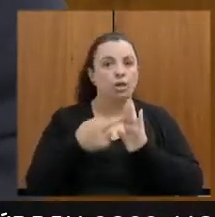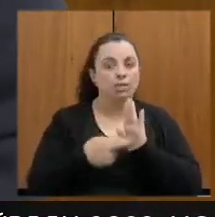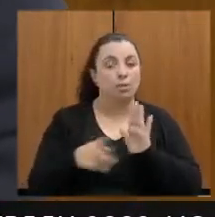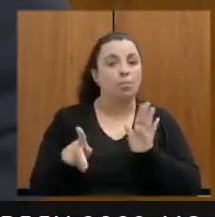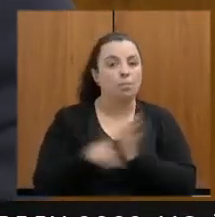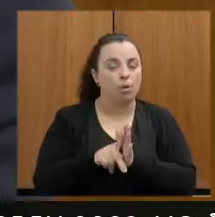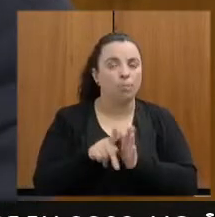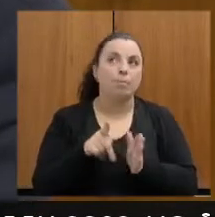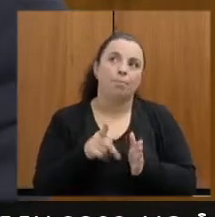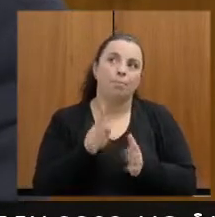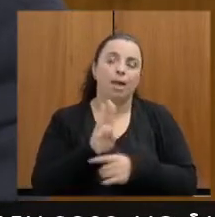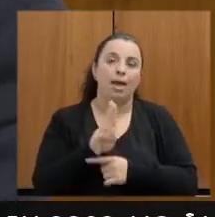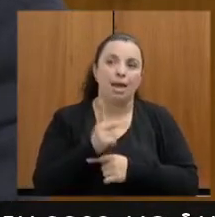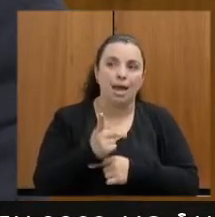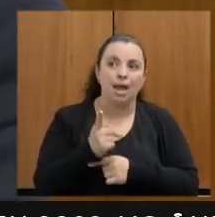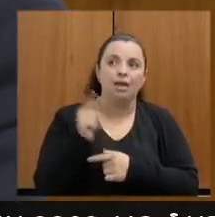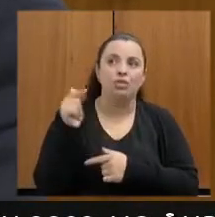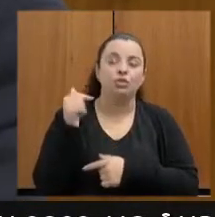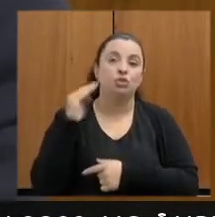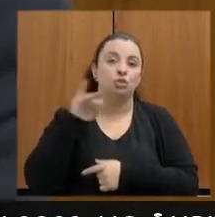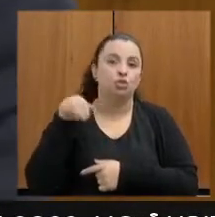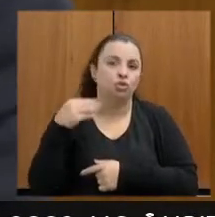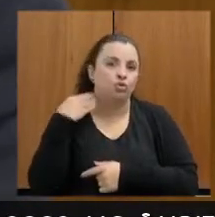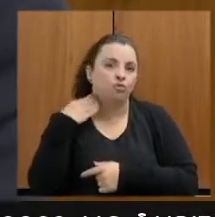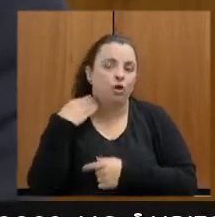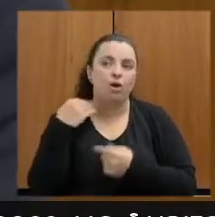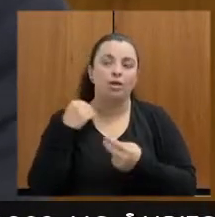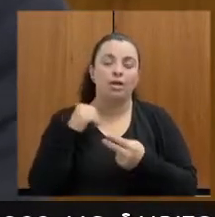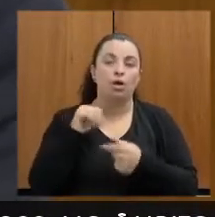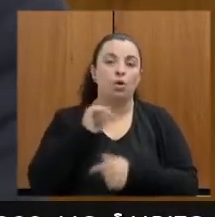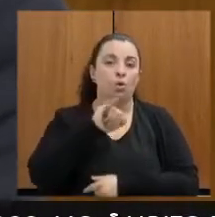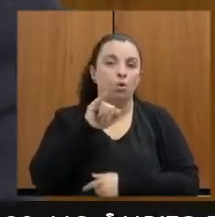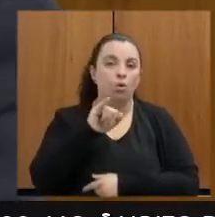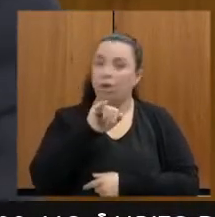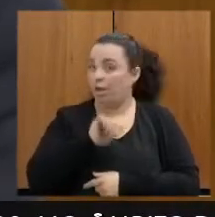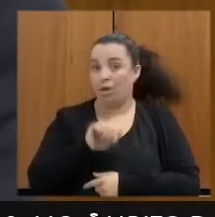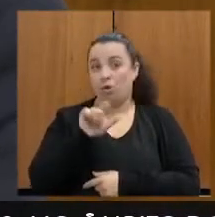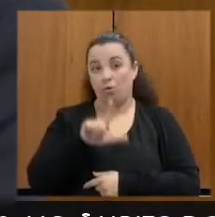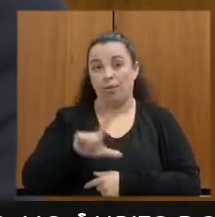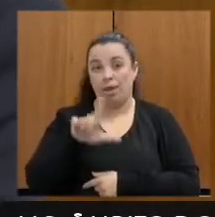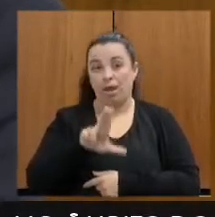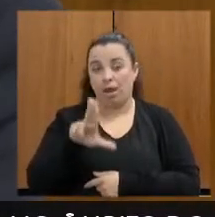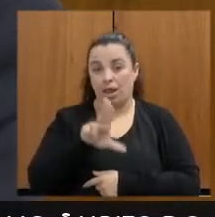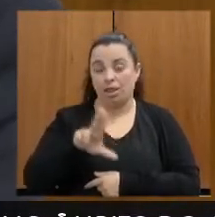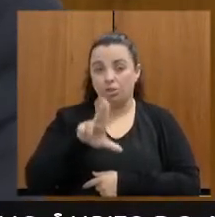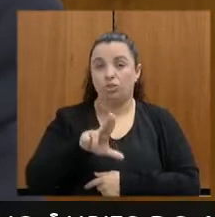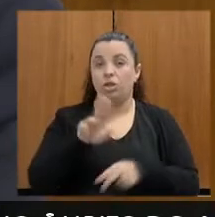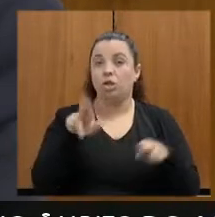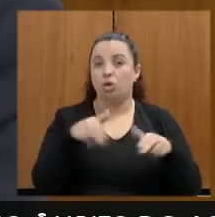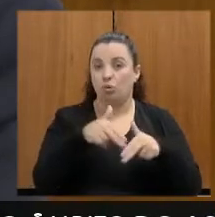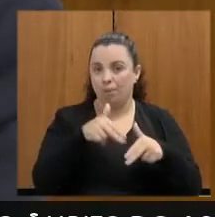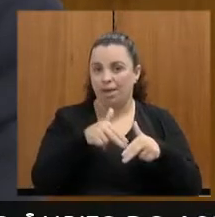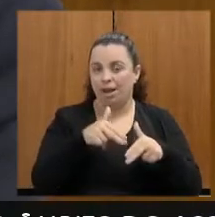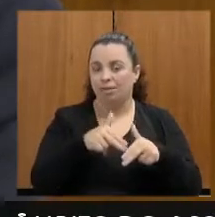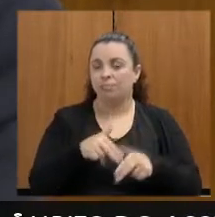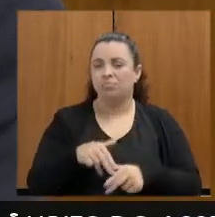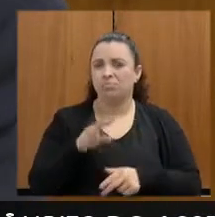Belo Horizonte em Juiz de Fora Uberlândia e Uberaba e